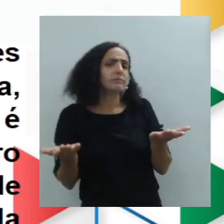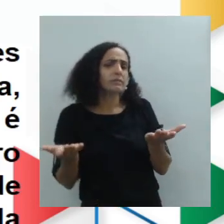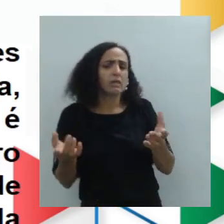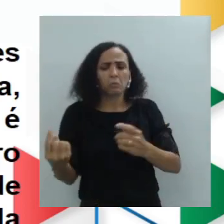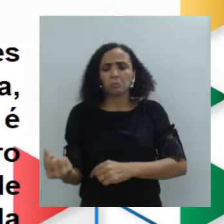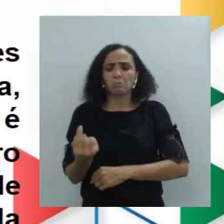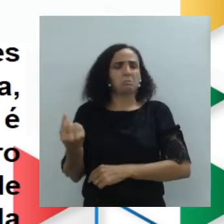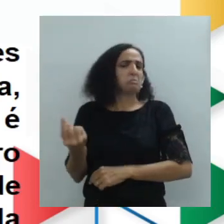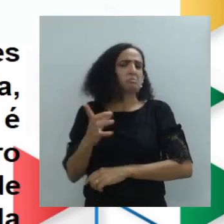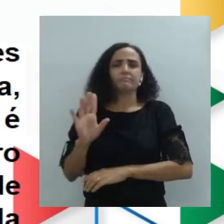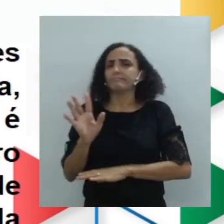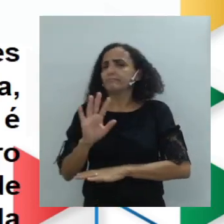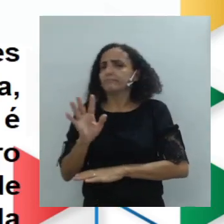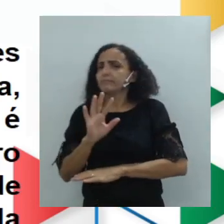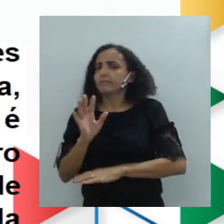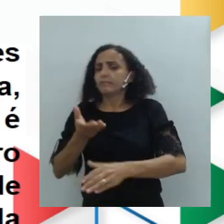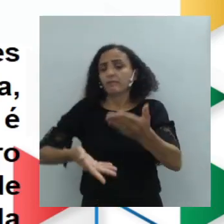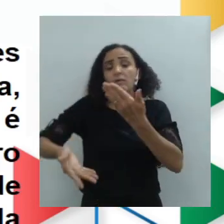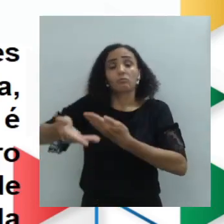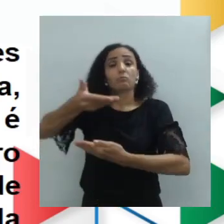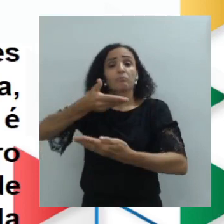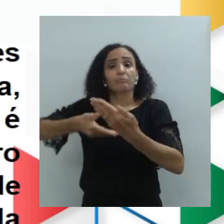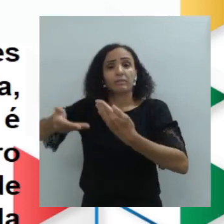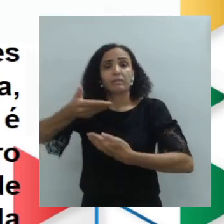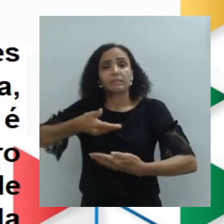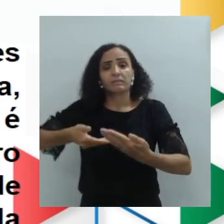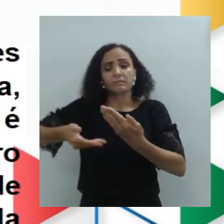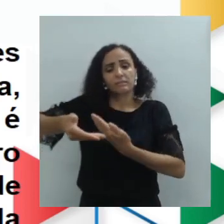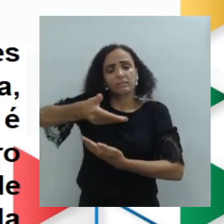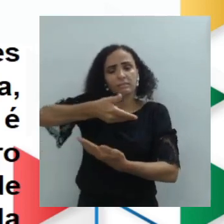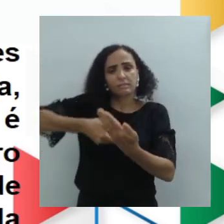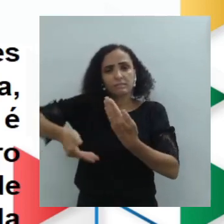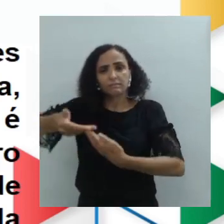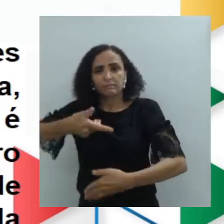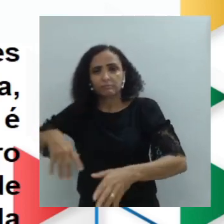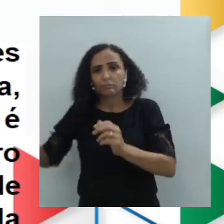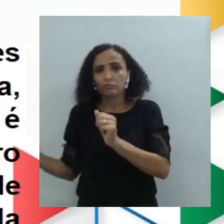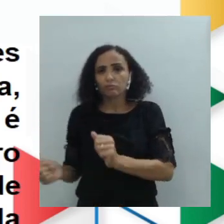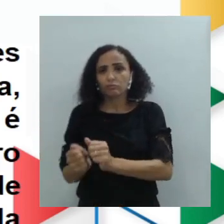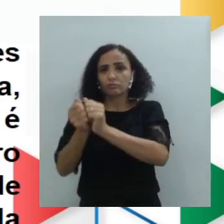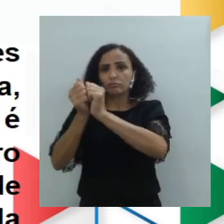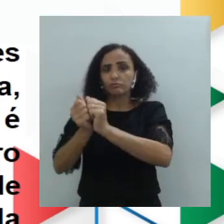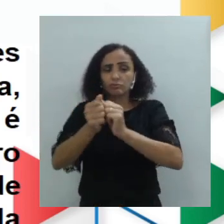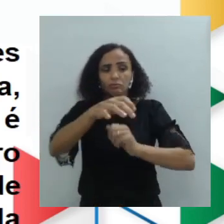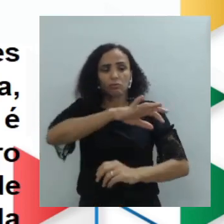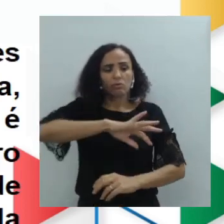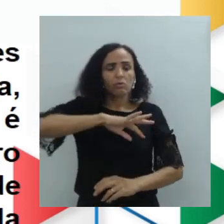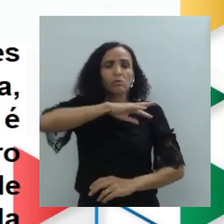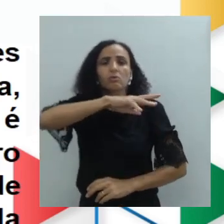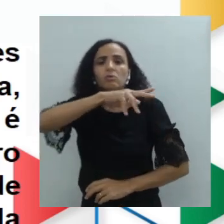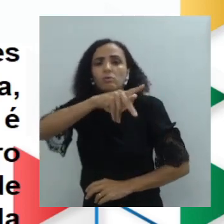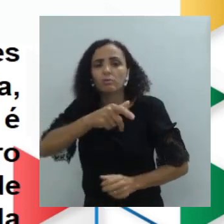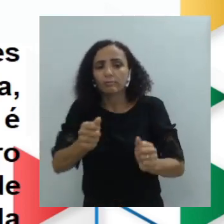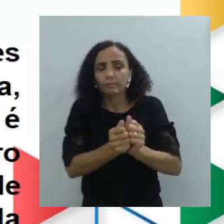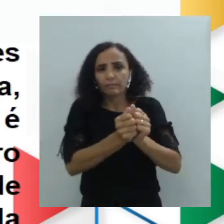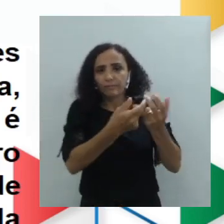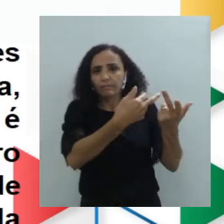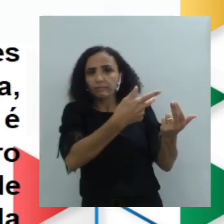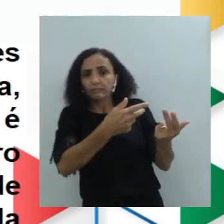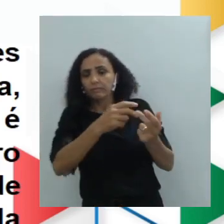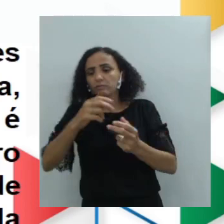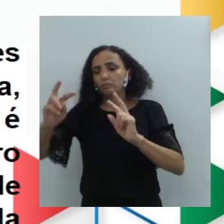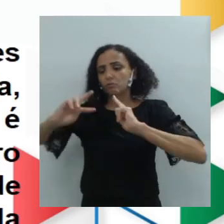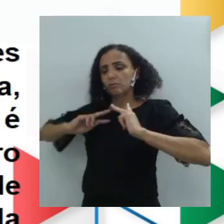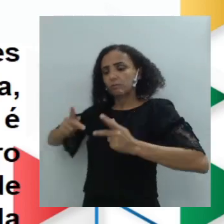isolados, há uma interação, há uma socialização entre os animais, entre as espécies diferentes em